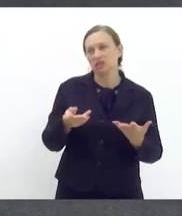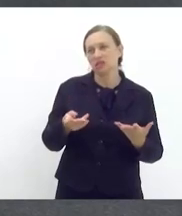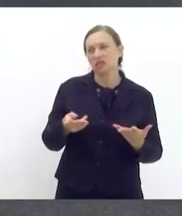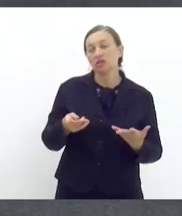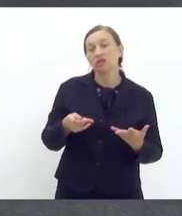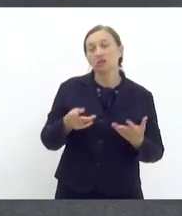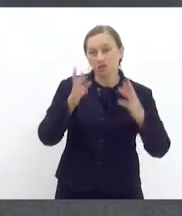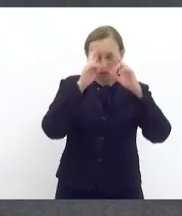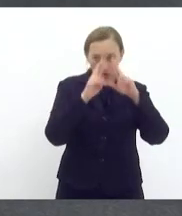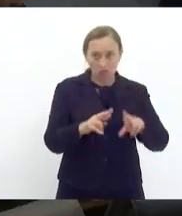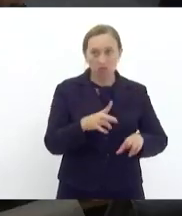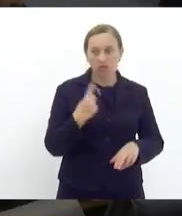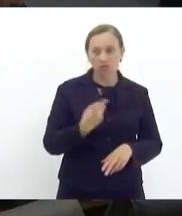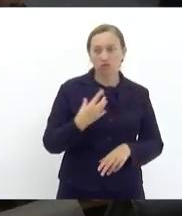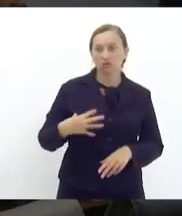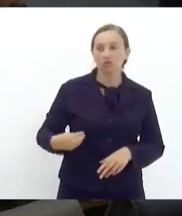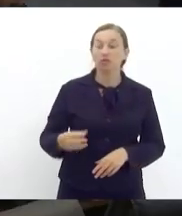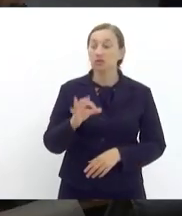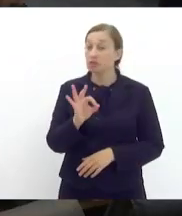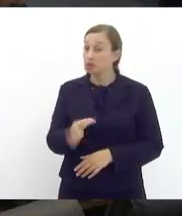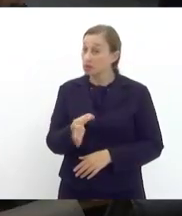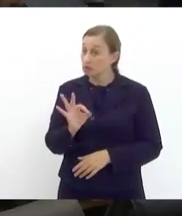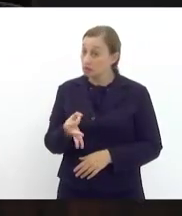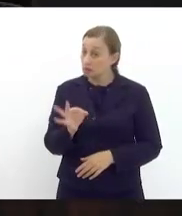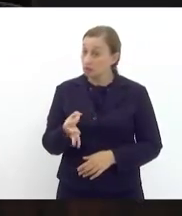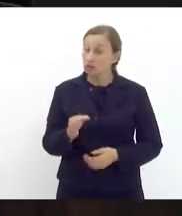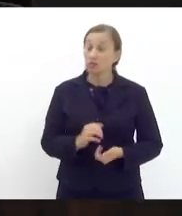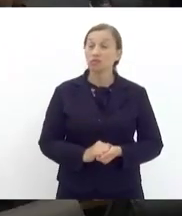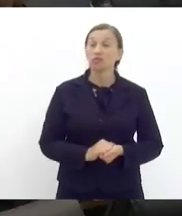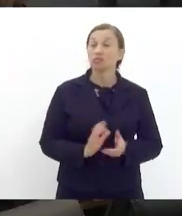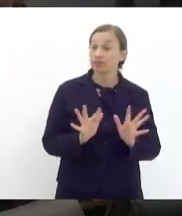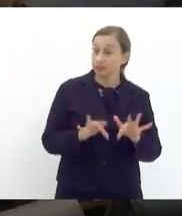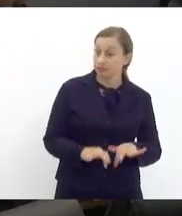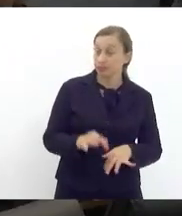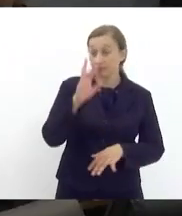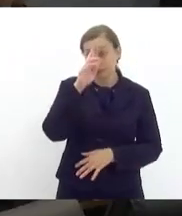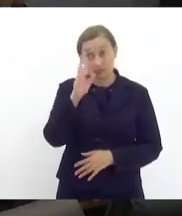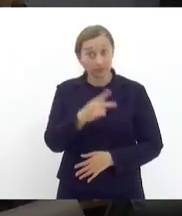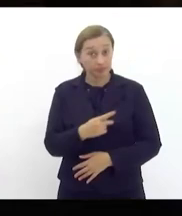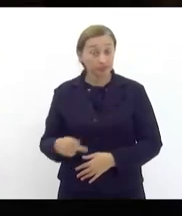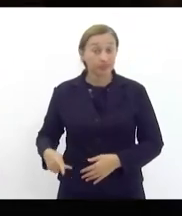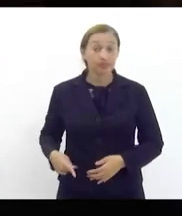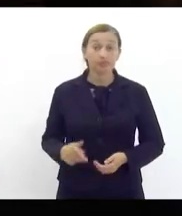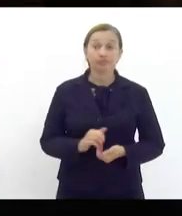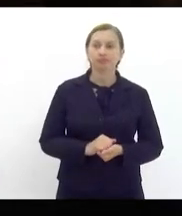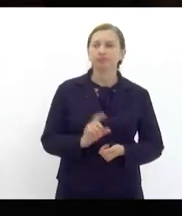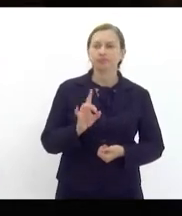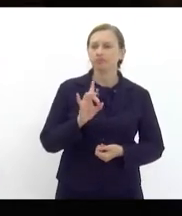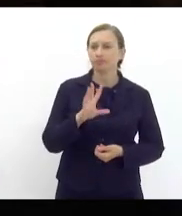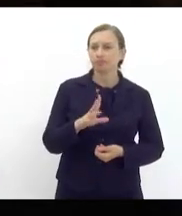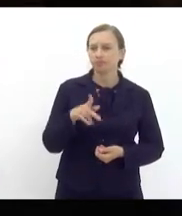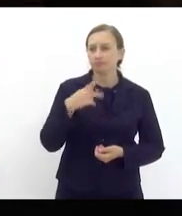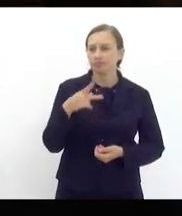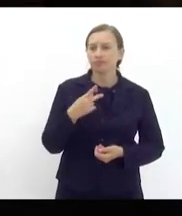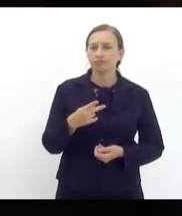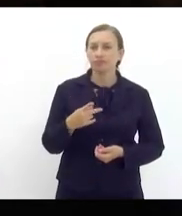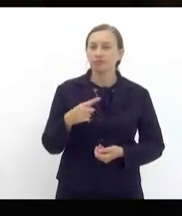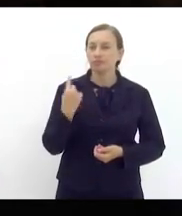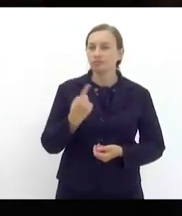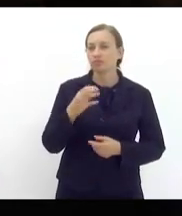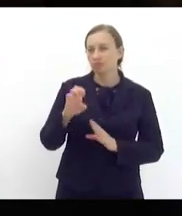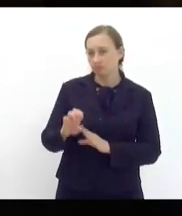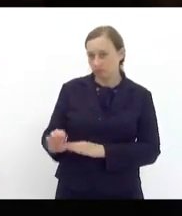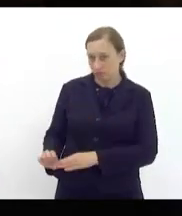em respeito aos nossos filhos exatamente Renata para concluir concluindo senhora presidenta não só para dizer que nós da esquerda